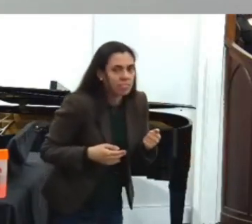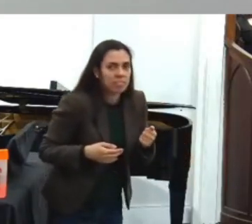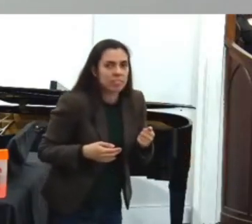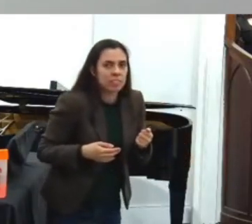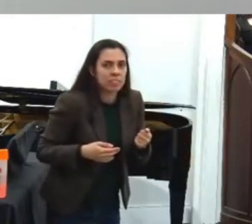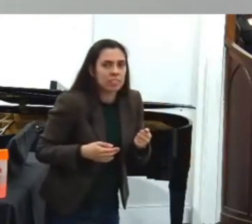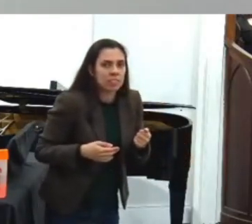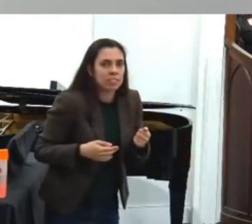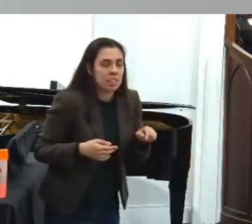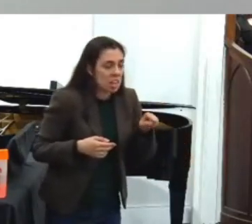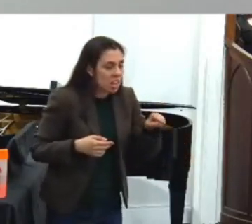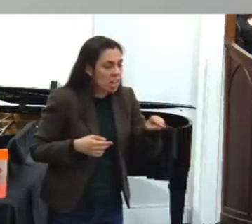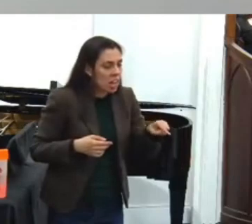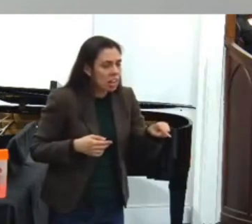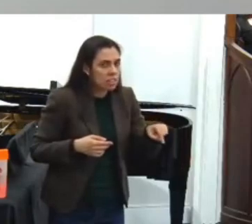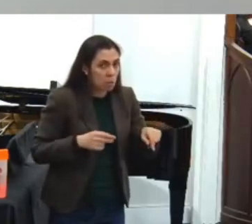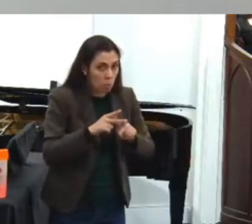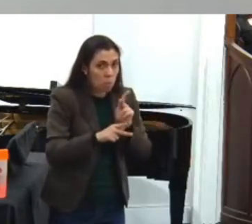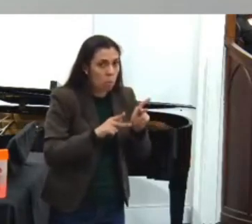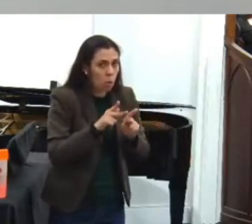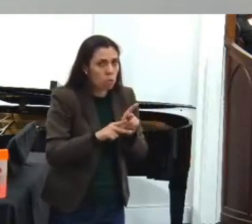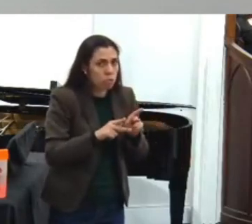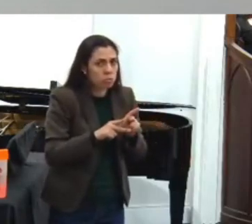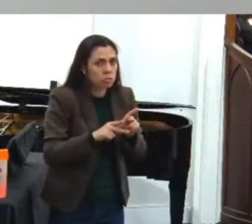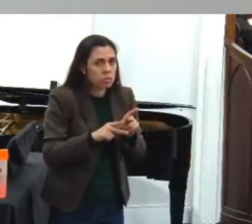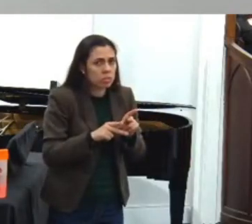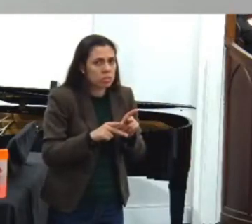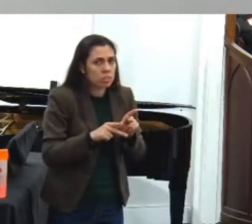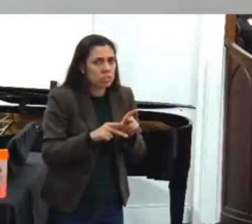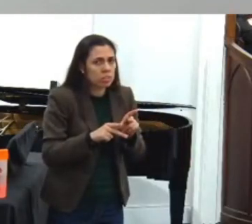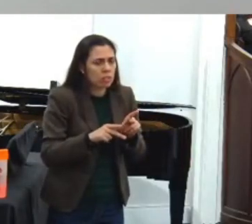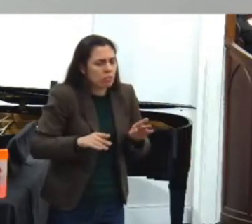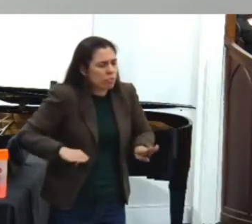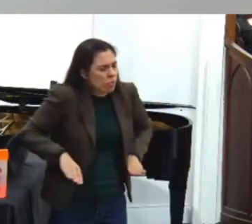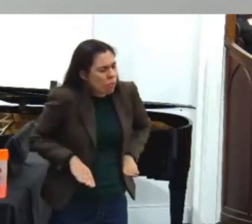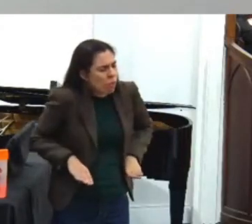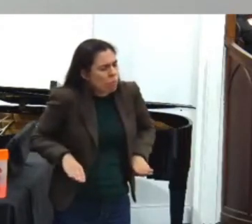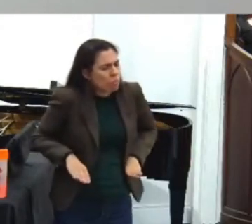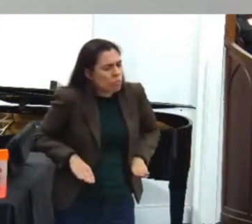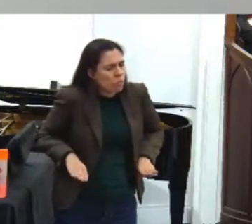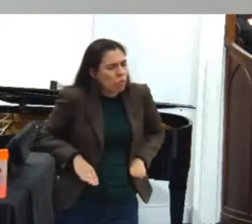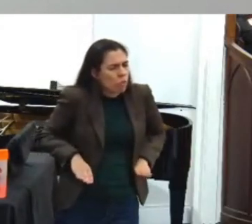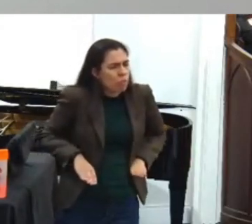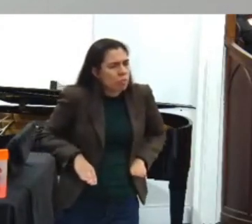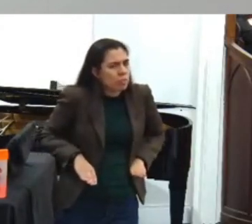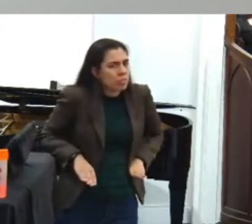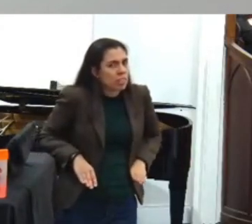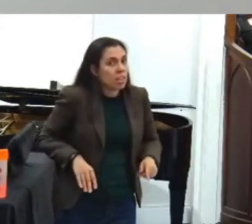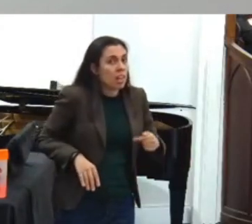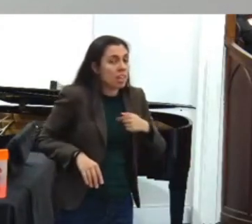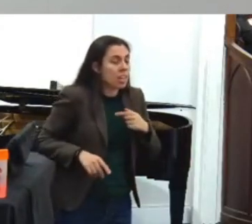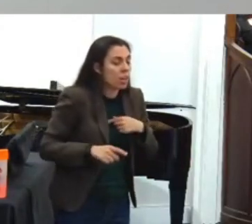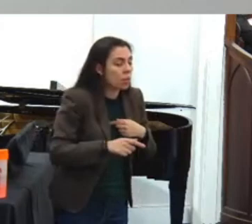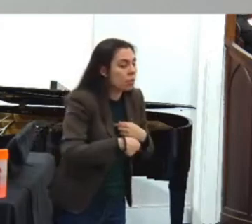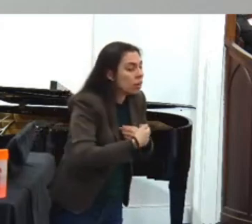comer. Deus assume a figura de um pai que vai ao encontro do seu